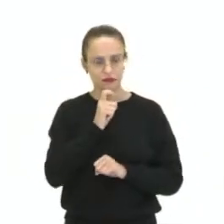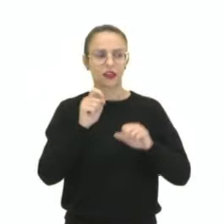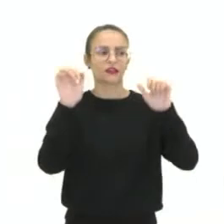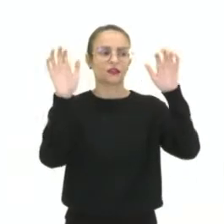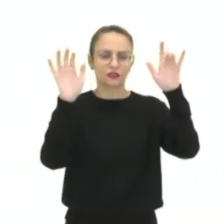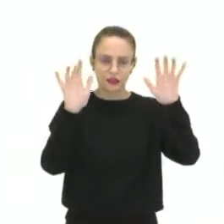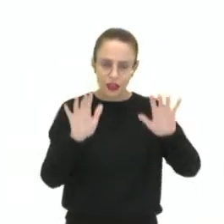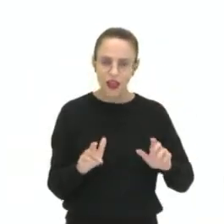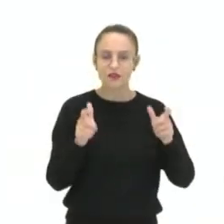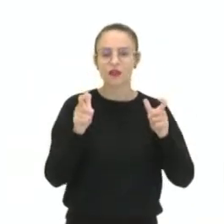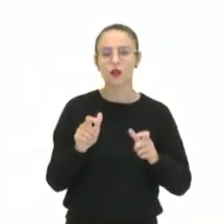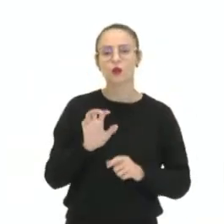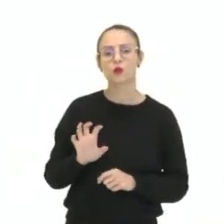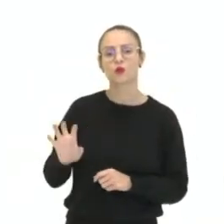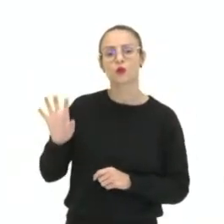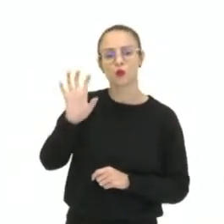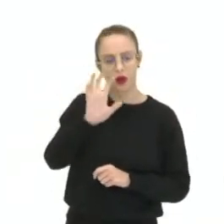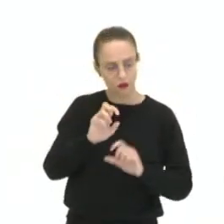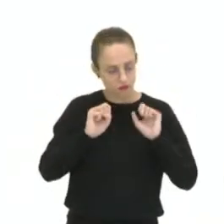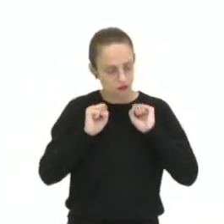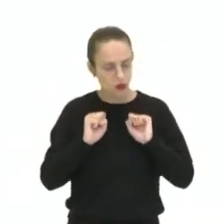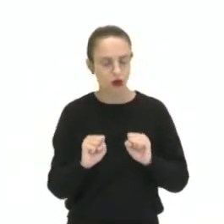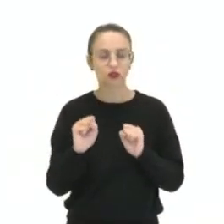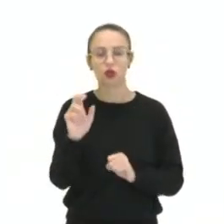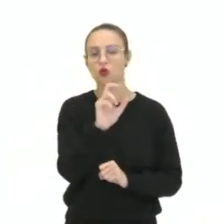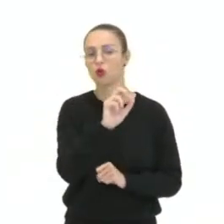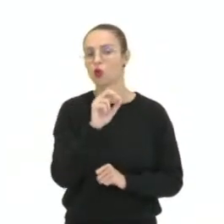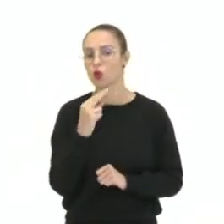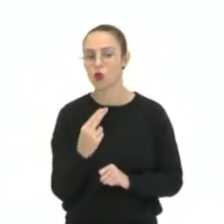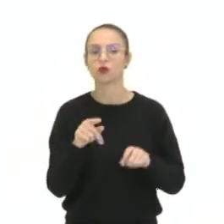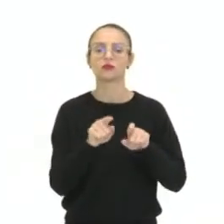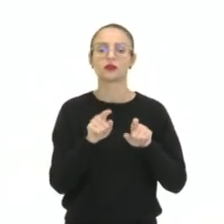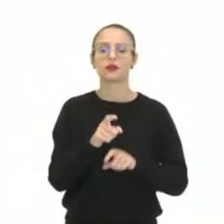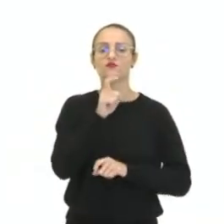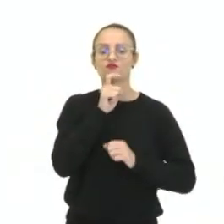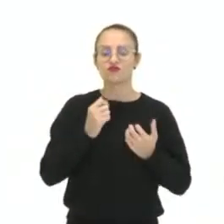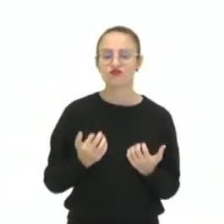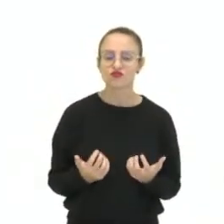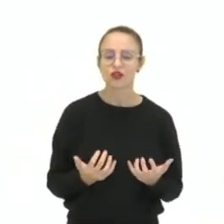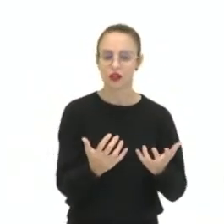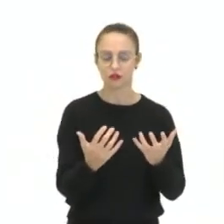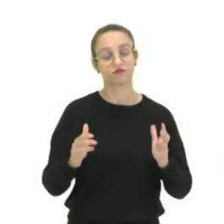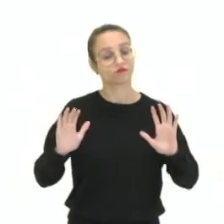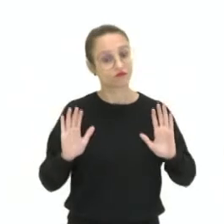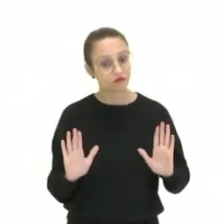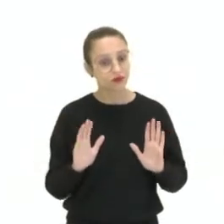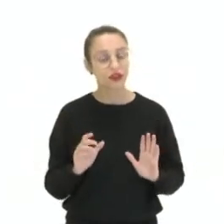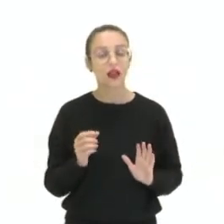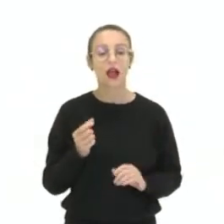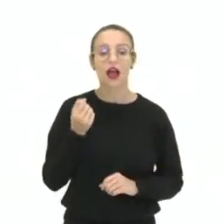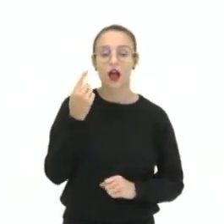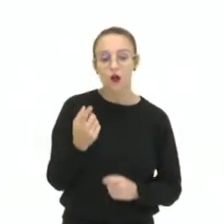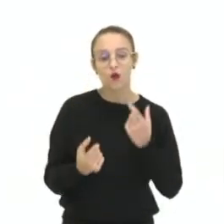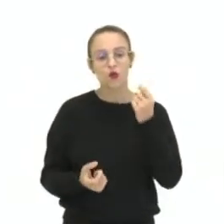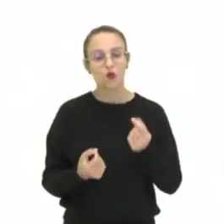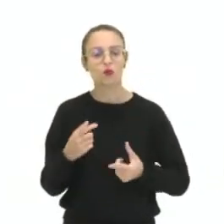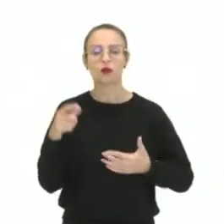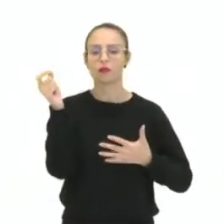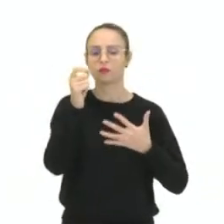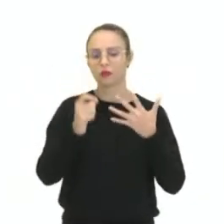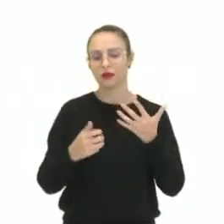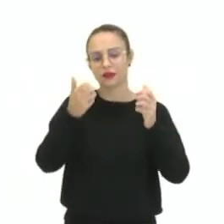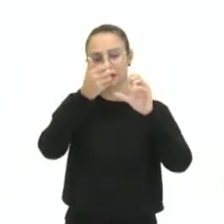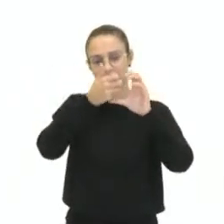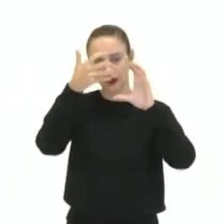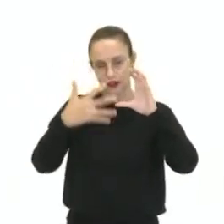neve em algumas áreas no período do inverno, ou a formação de geadas. Então, são algumas características que nós podemos